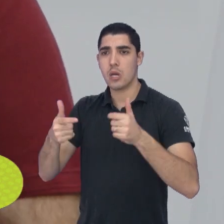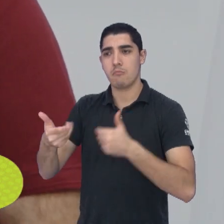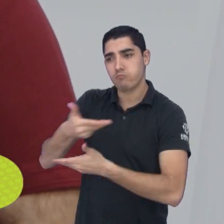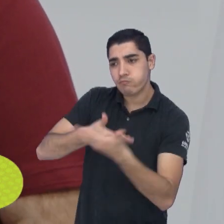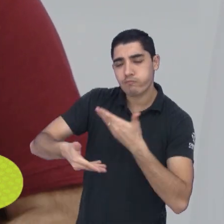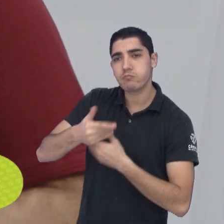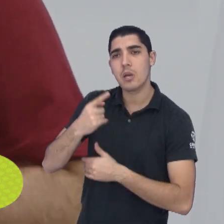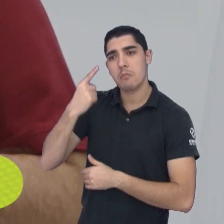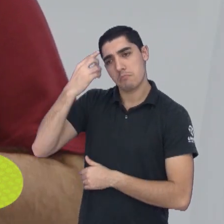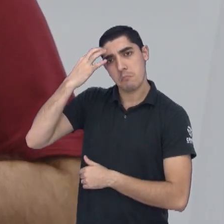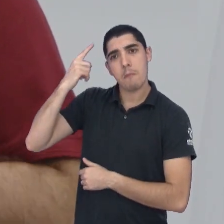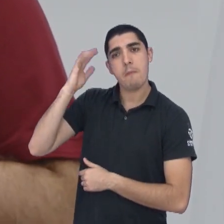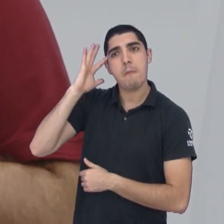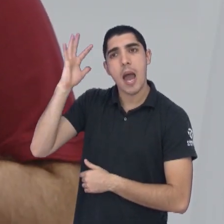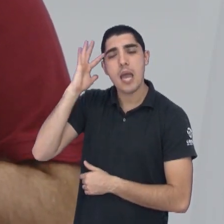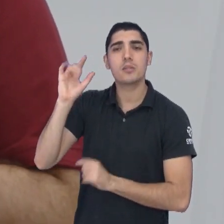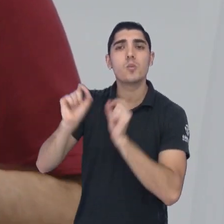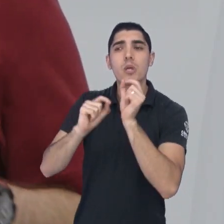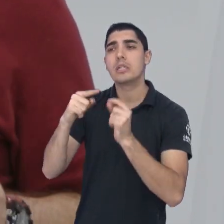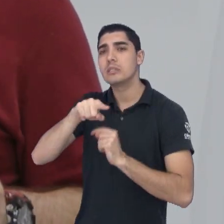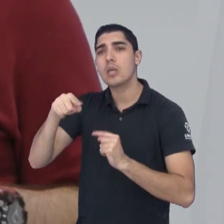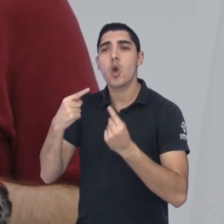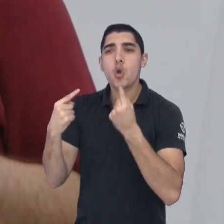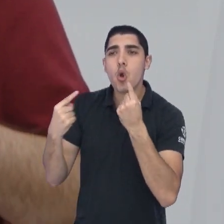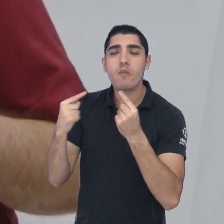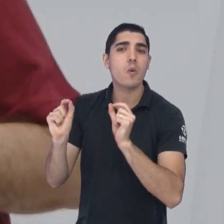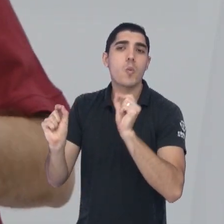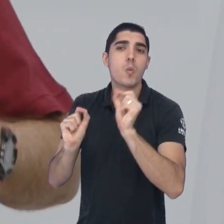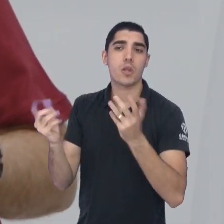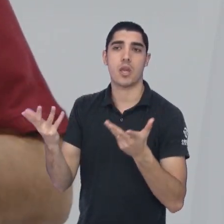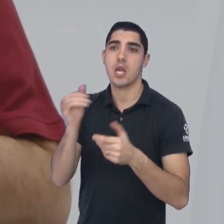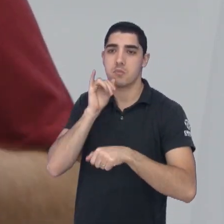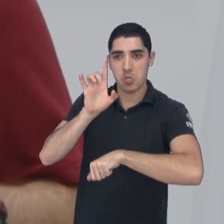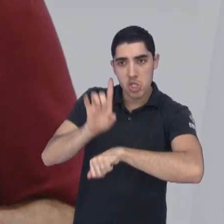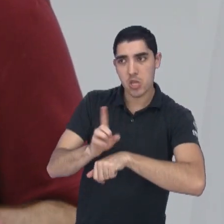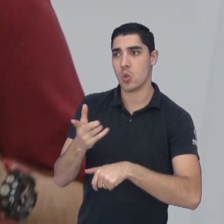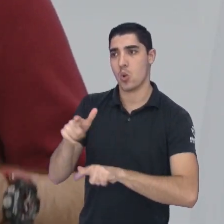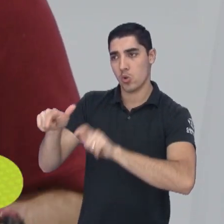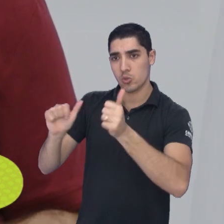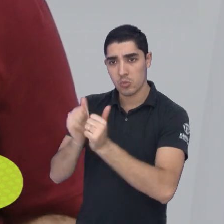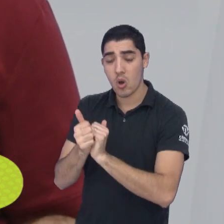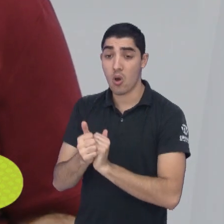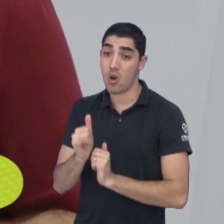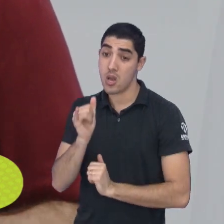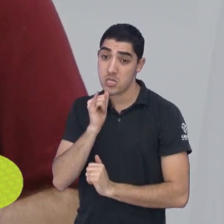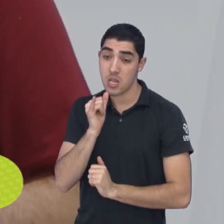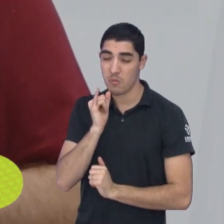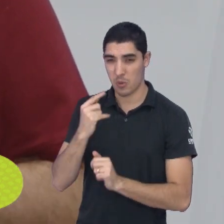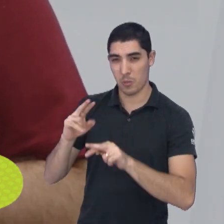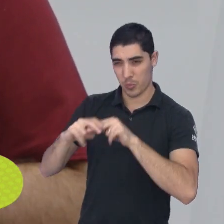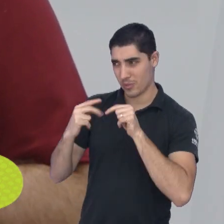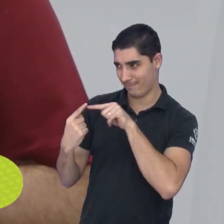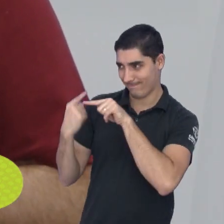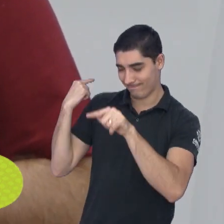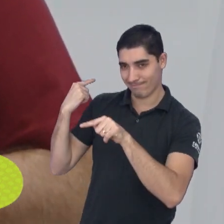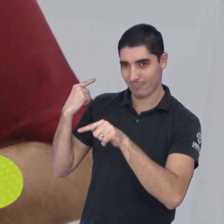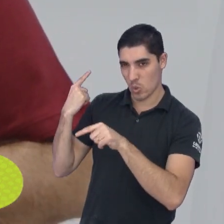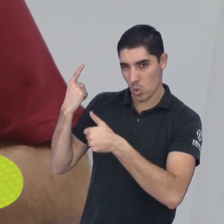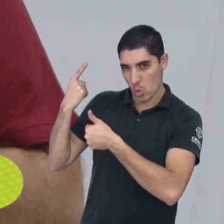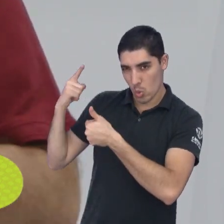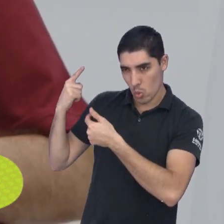dessa classificação? Se a gente olhar mediante os últimos resultados, a gente tem que ser honesto, ela não vai vir mediante os últimos resultados.